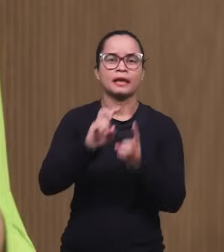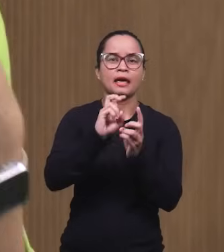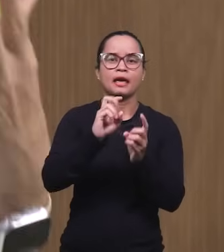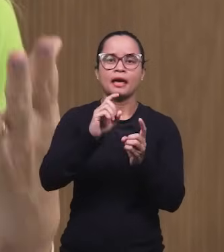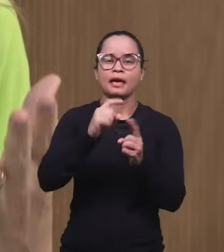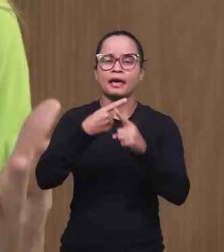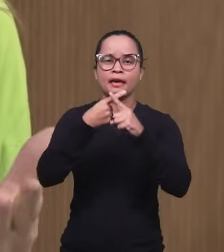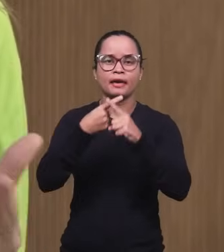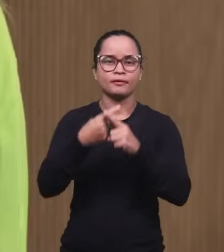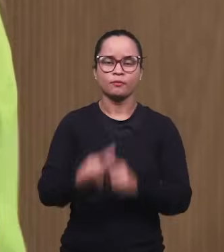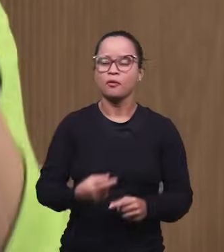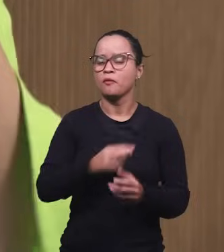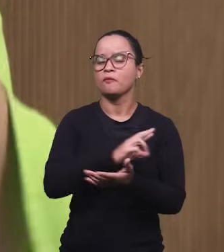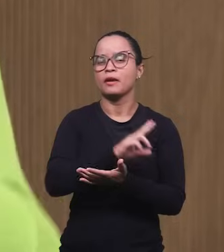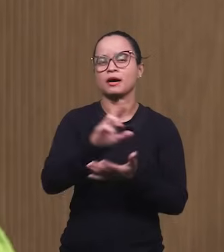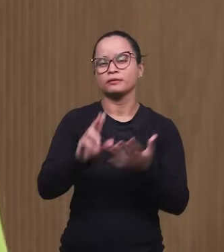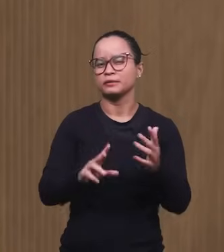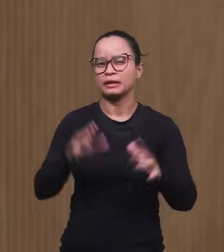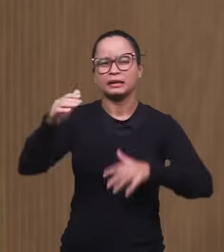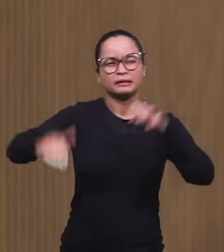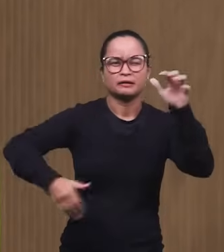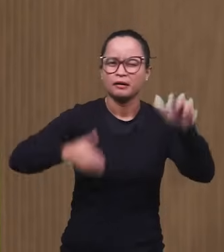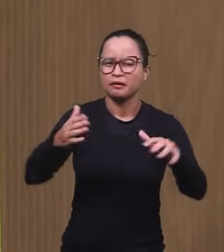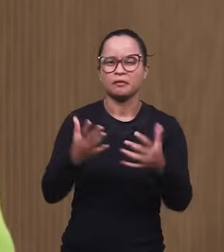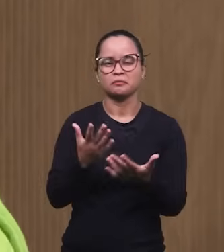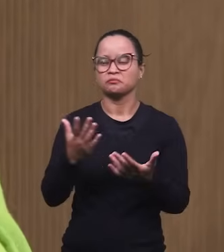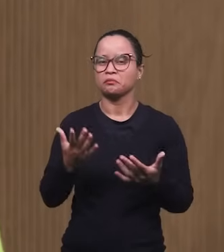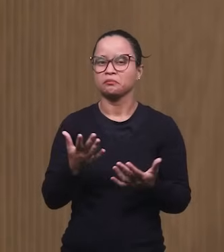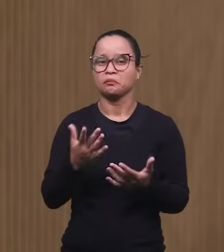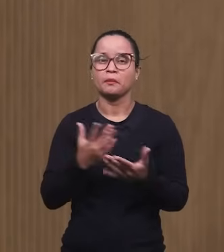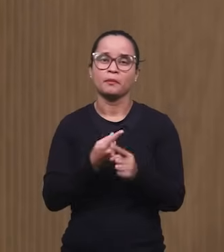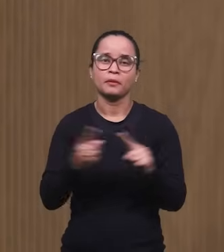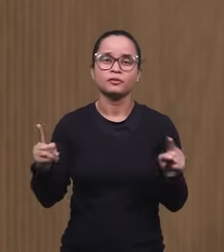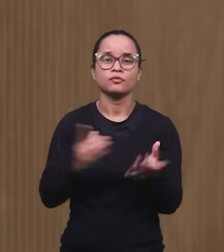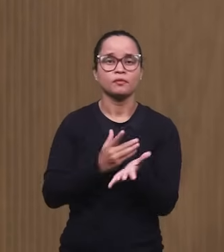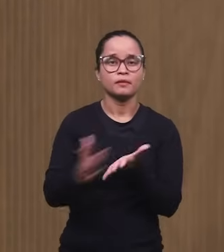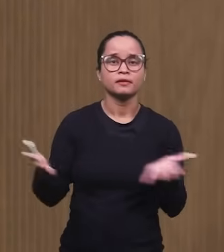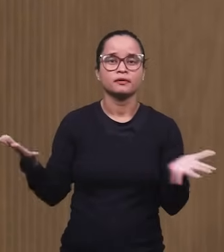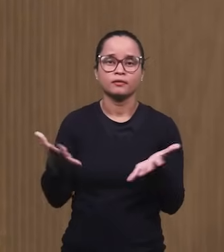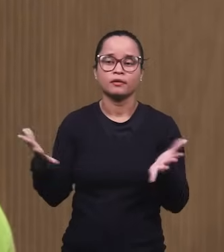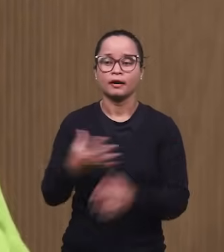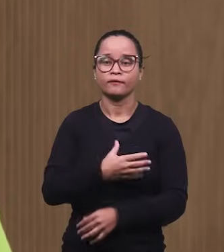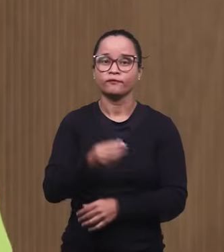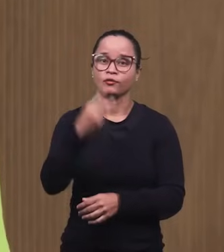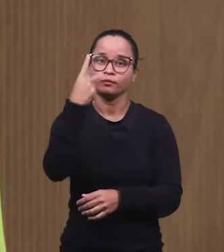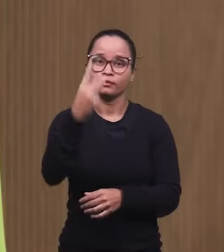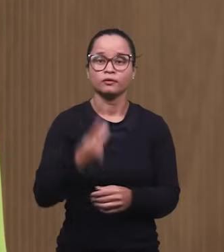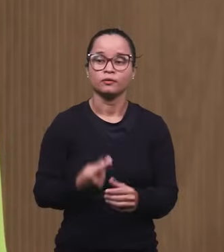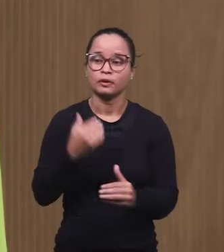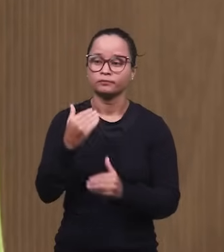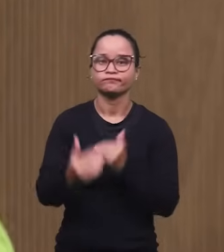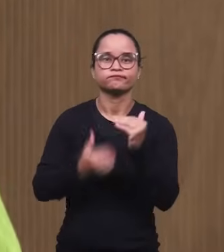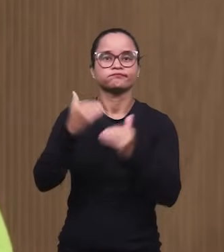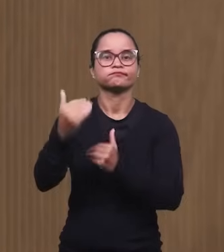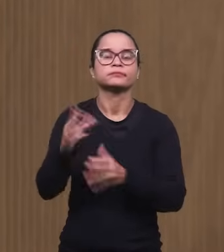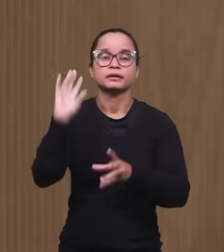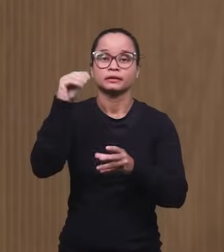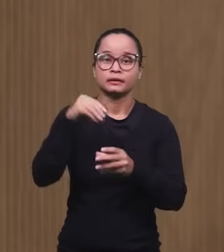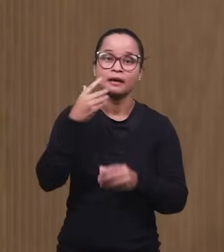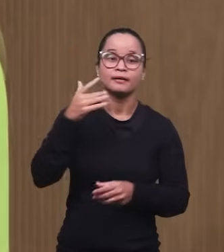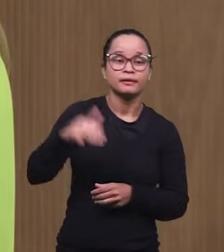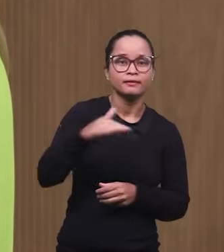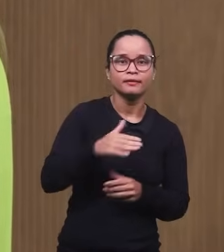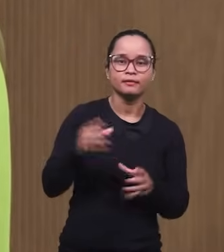para que não fique tão cansado. Então, faça esse equilíbrio. Mas comece trazendo o seu filho para o processo,